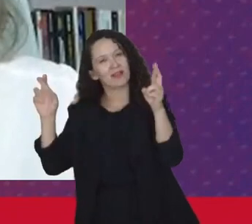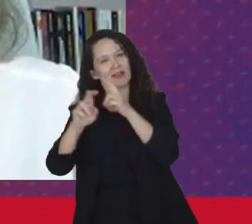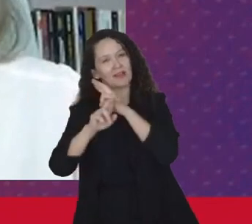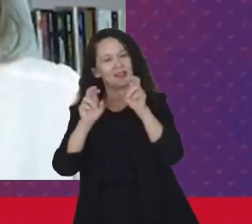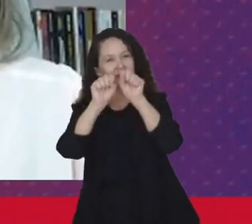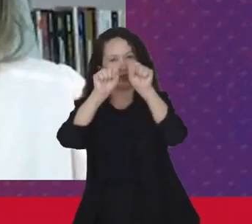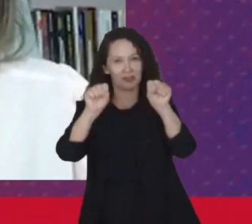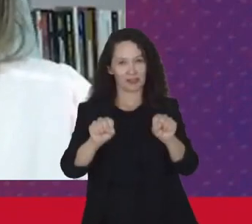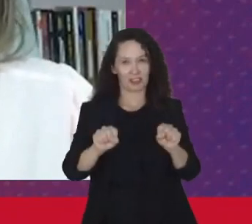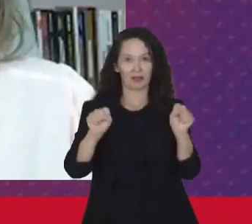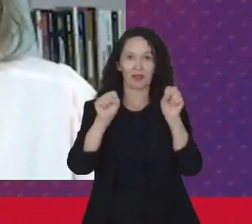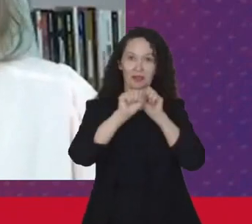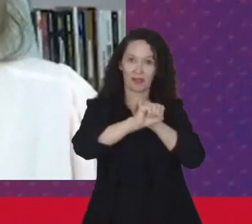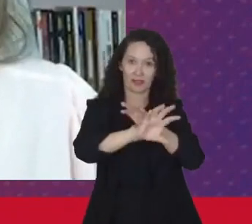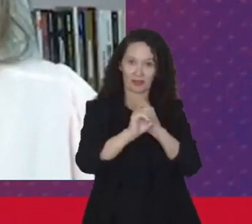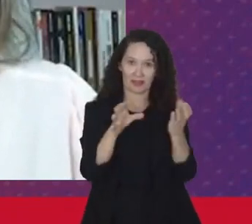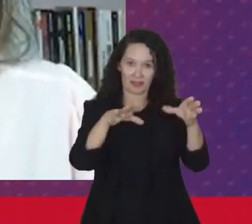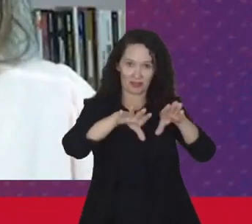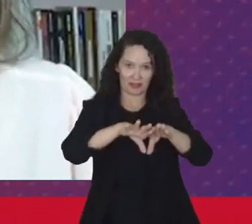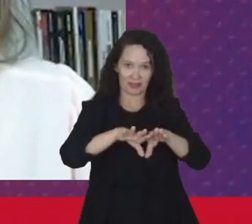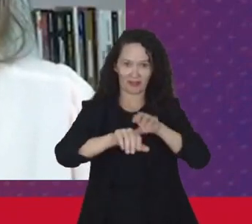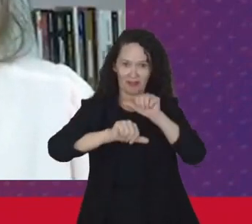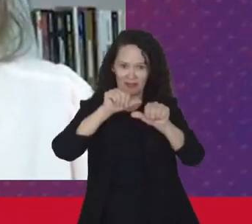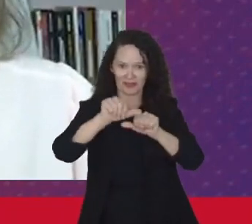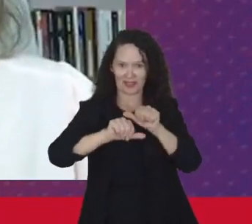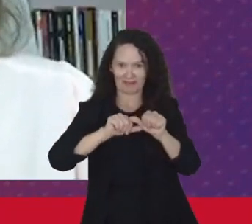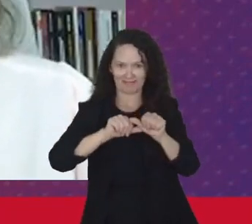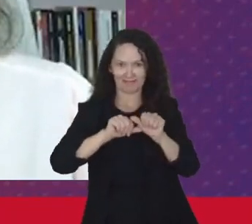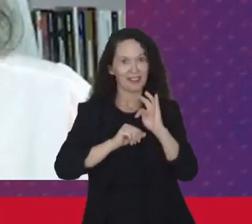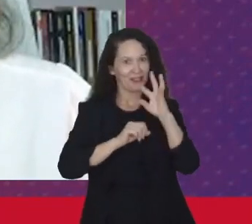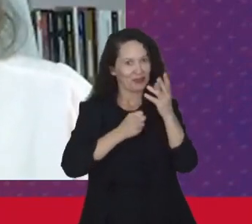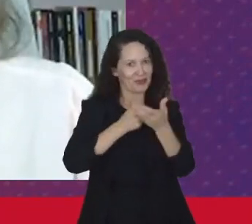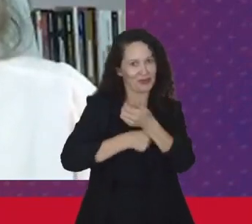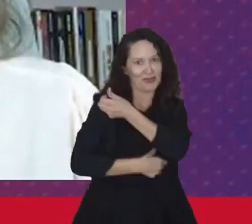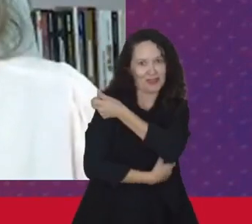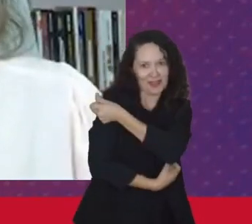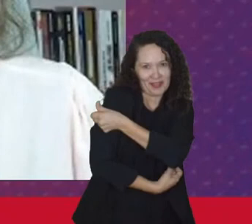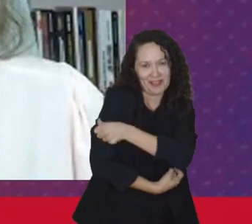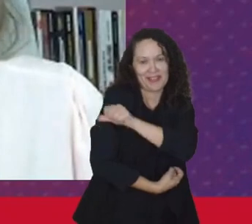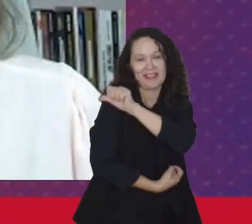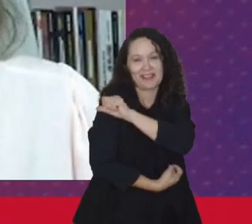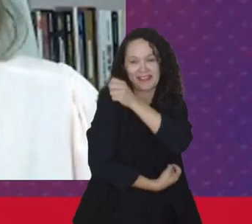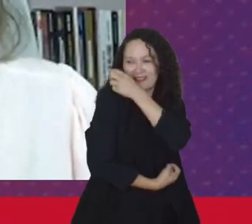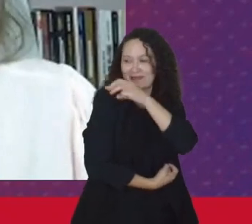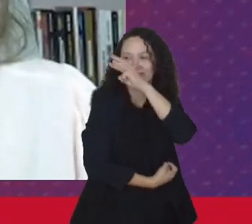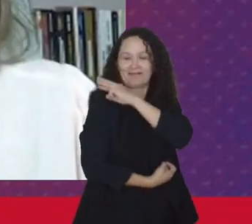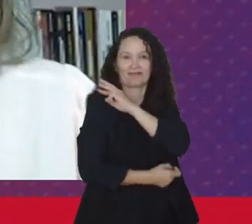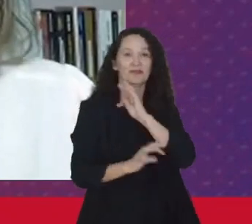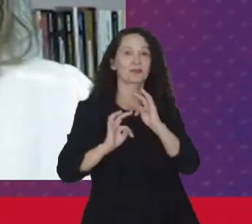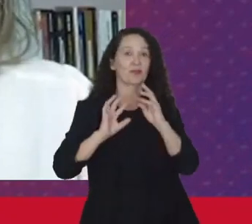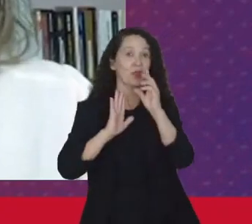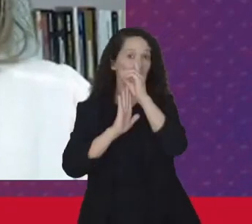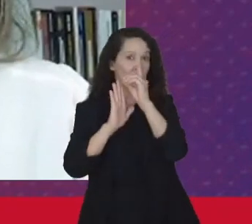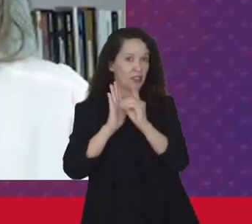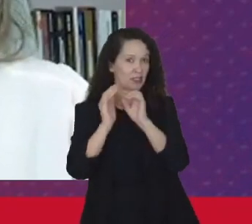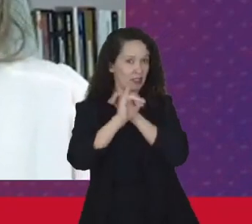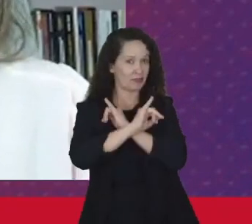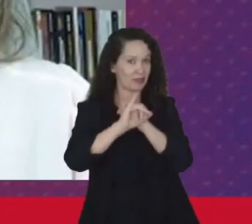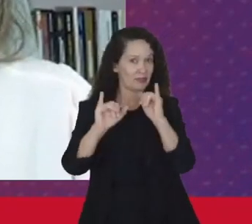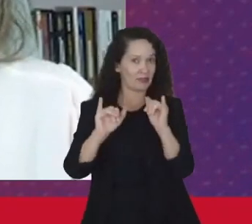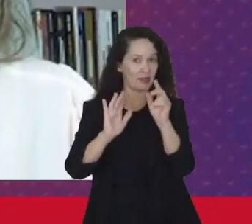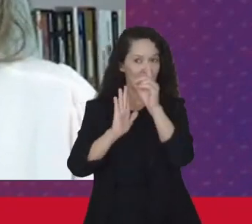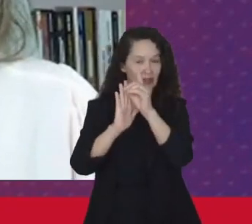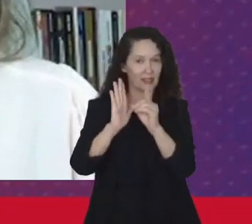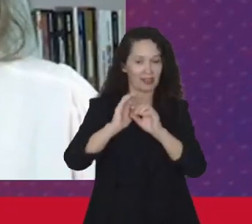um sistema educacional inclusivo em todos os níveis. Esse decreto foi denominado Decreto